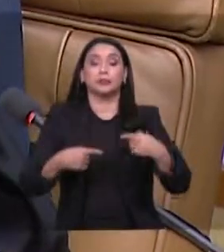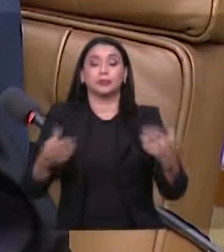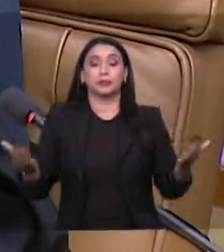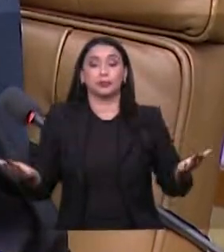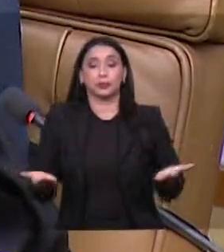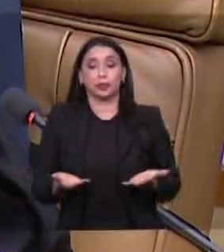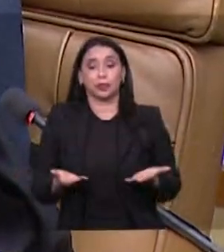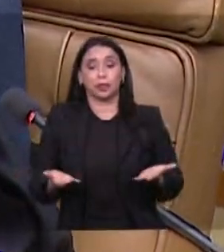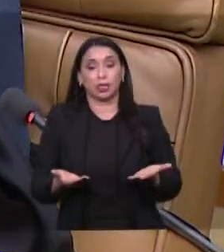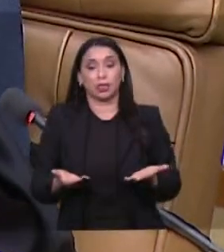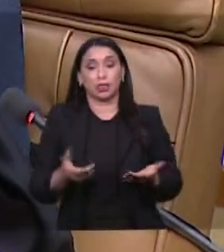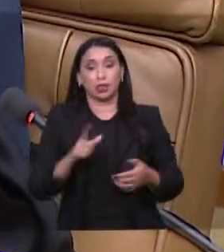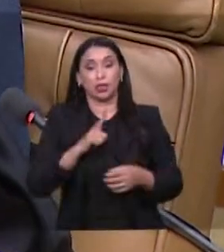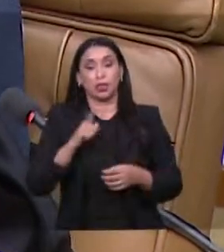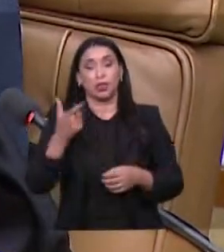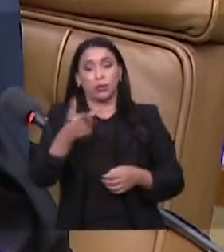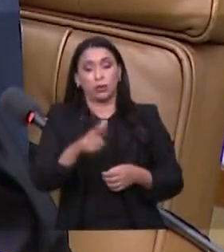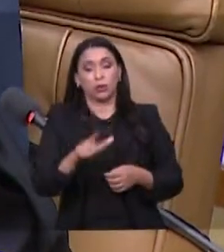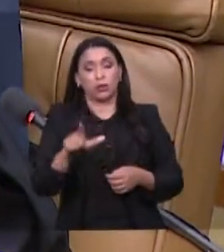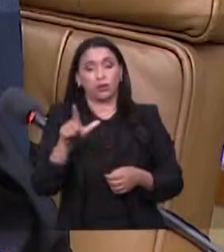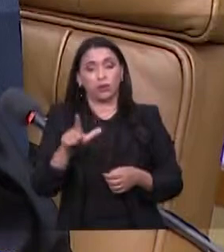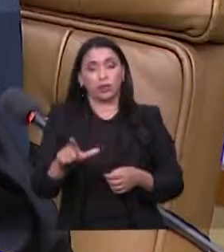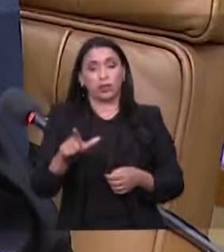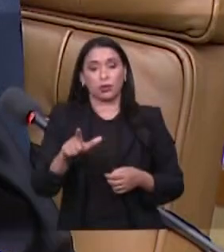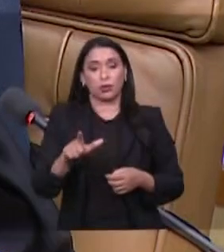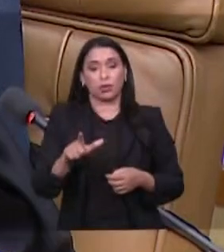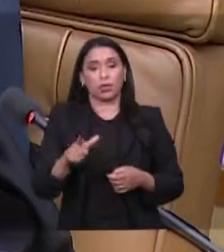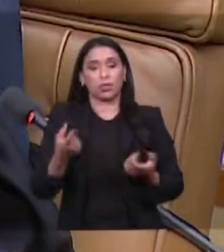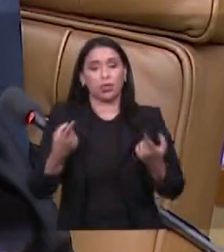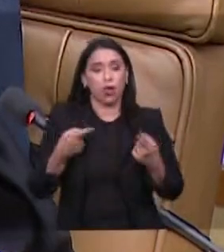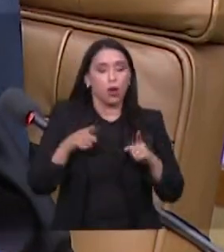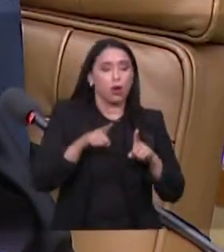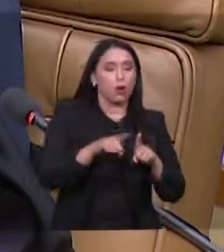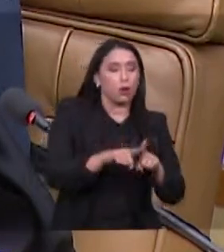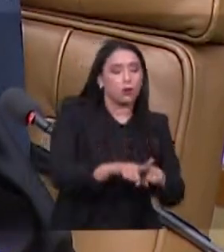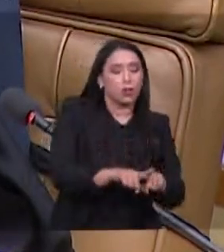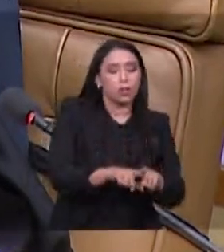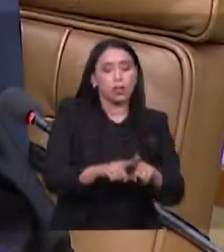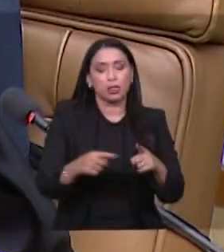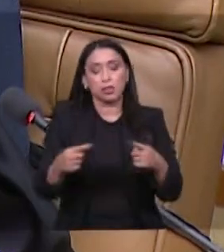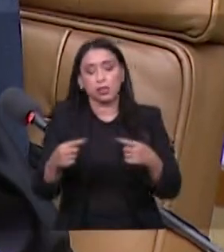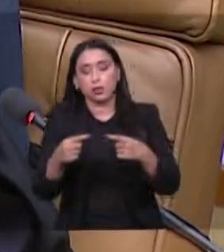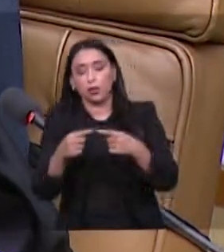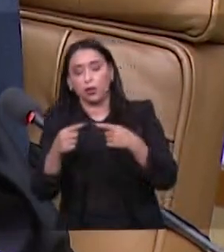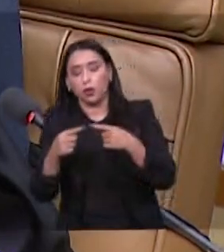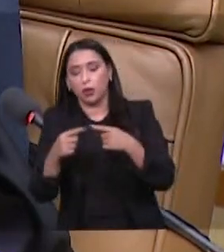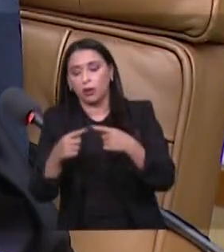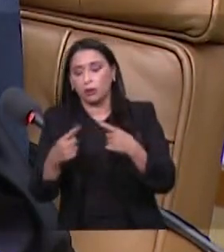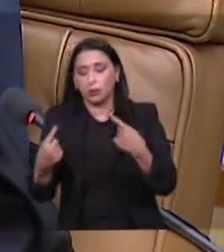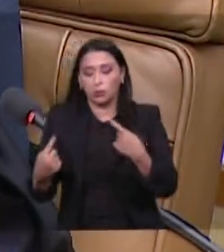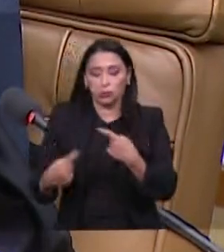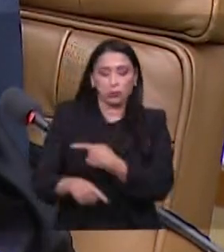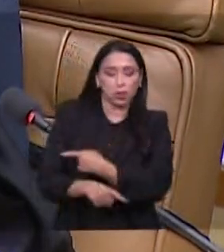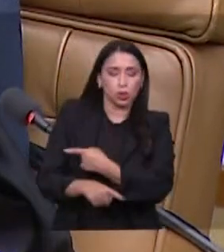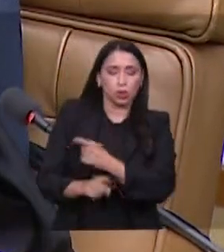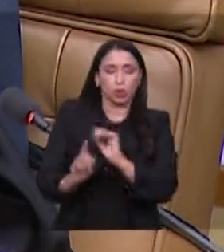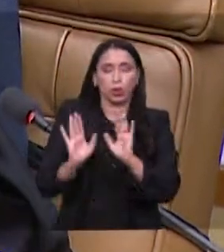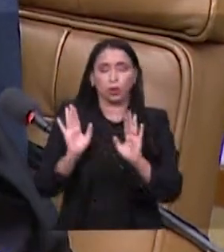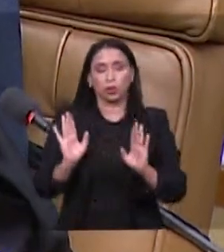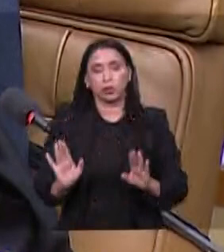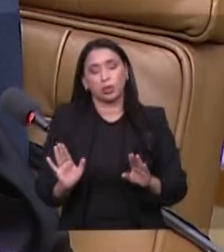da reiteração das convergências e dissonâncias por parte do eminente ministro Luiz